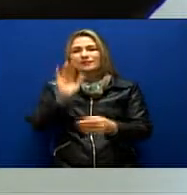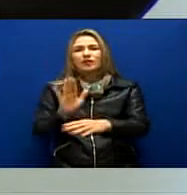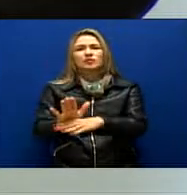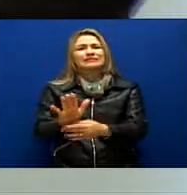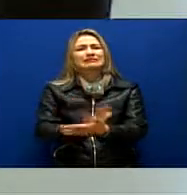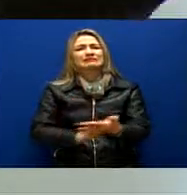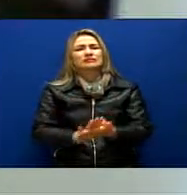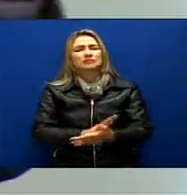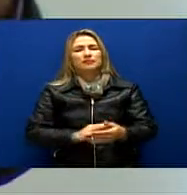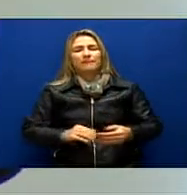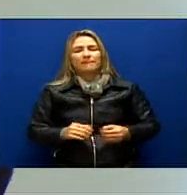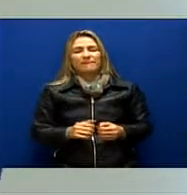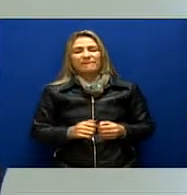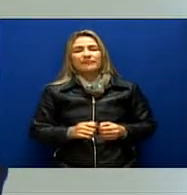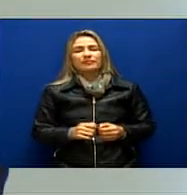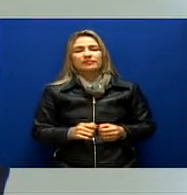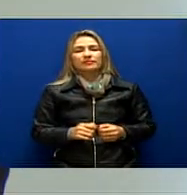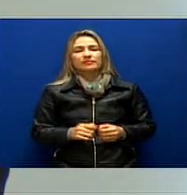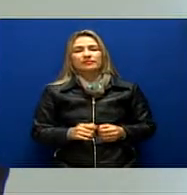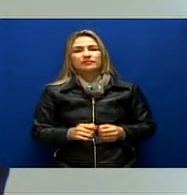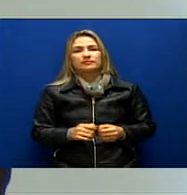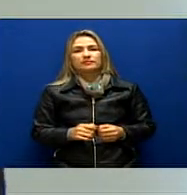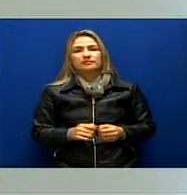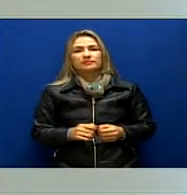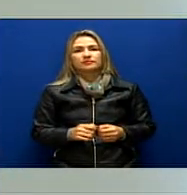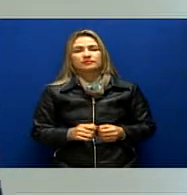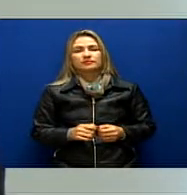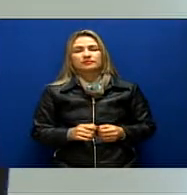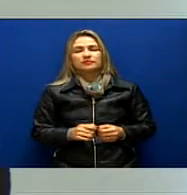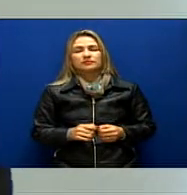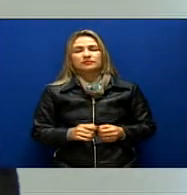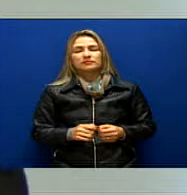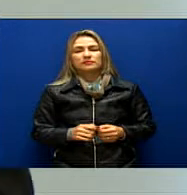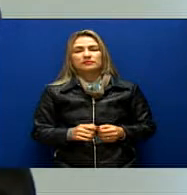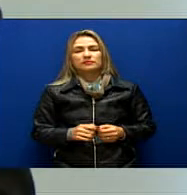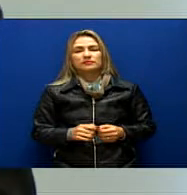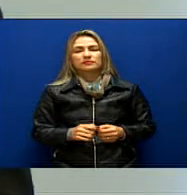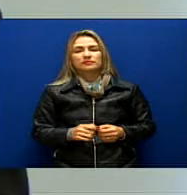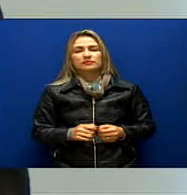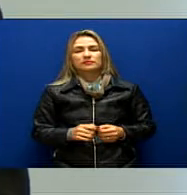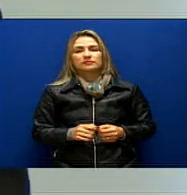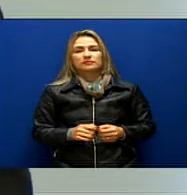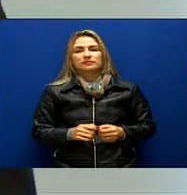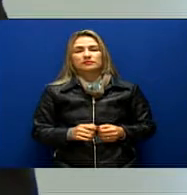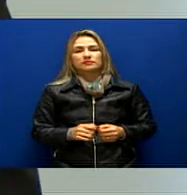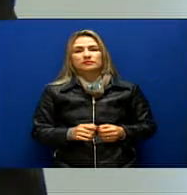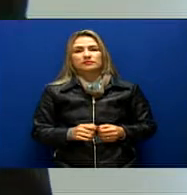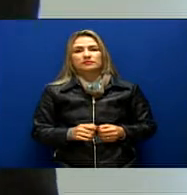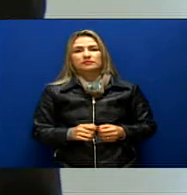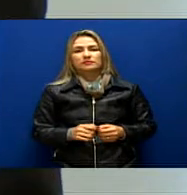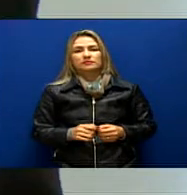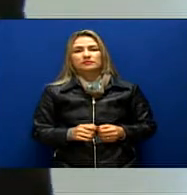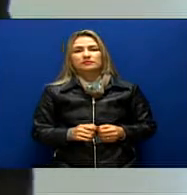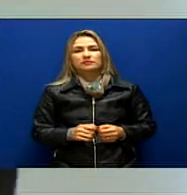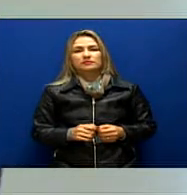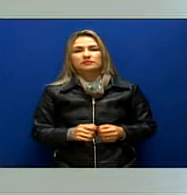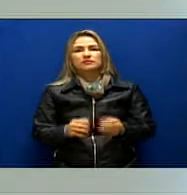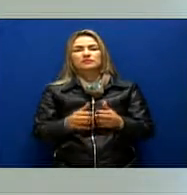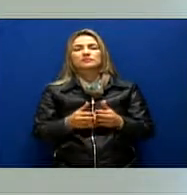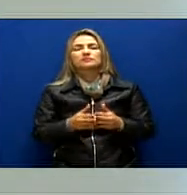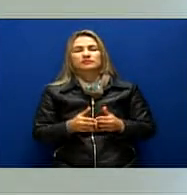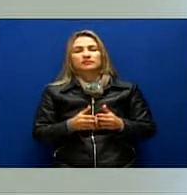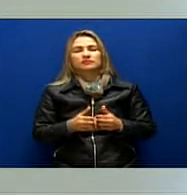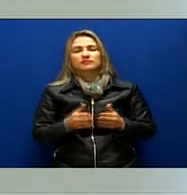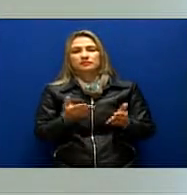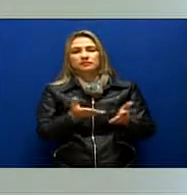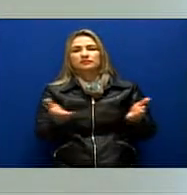que aquele que é o mais prejudicado, ele tenha. Então, é uma situação... É isso. Então, solicito